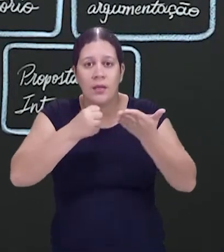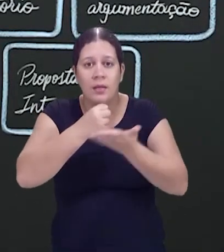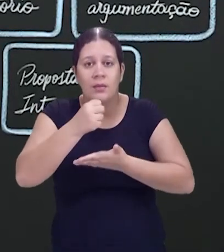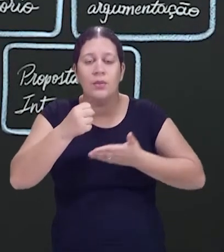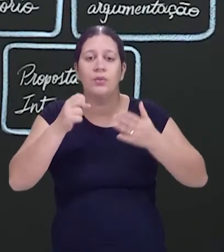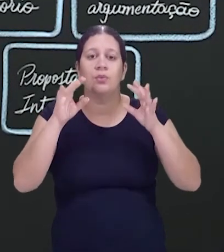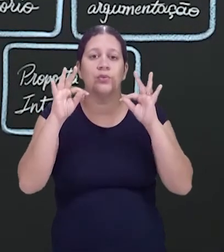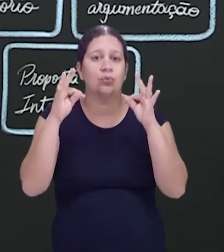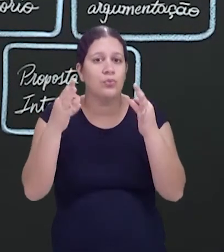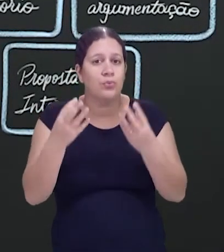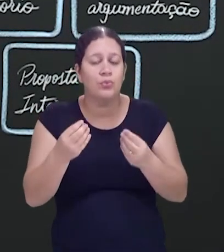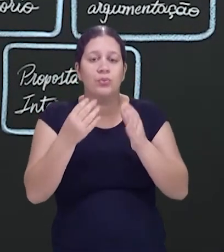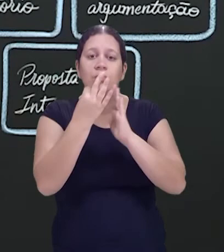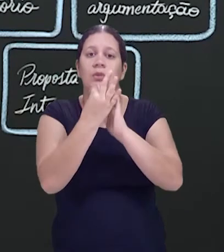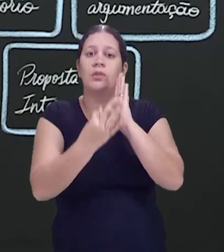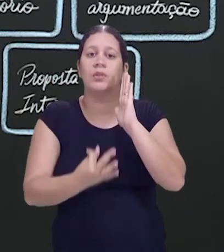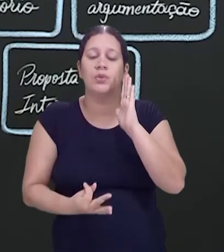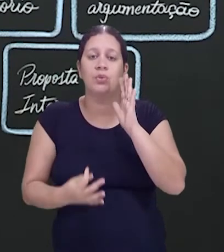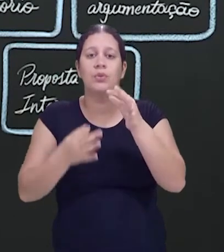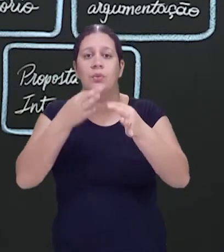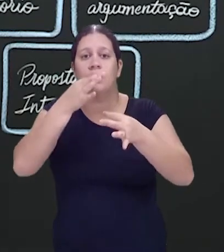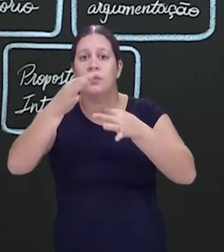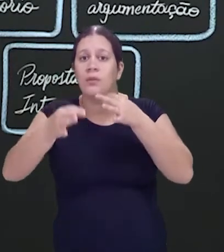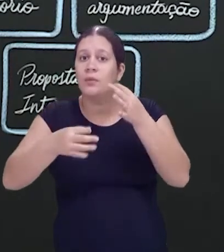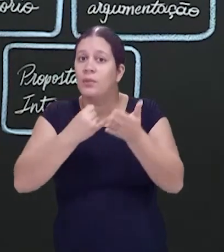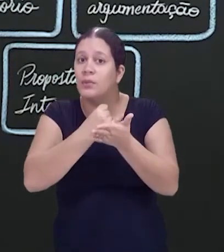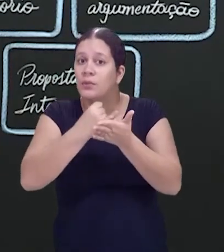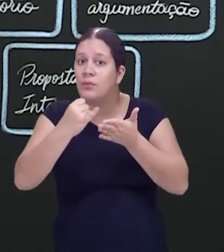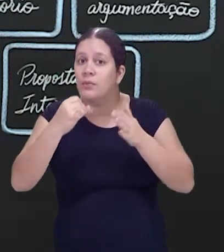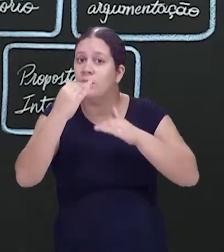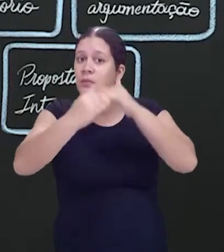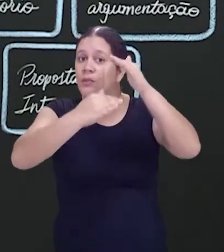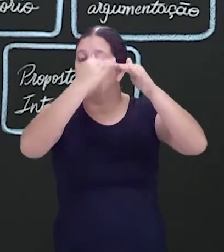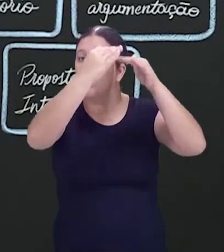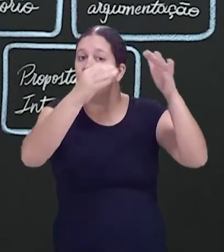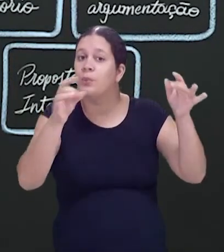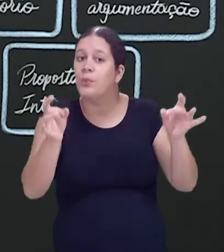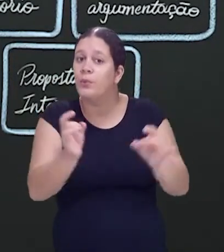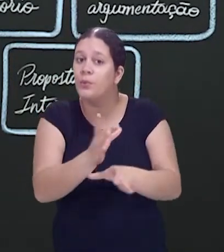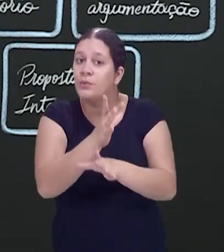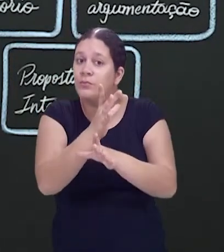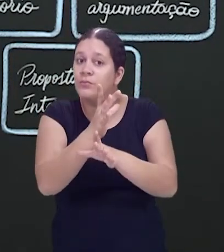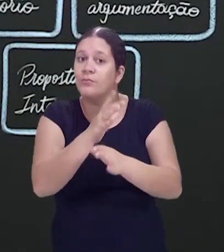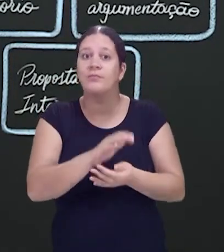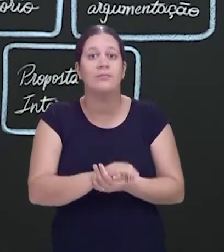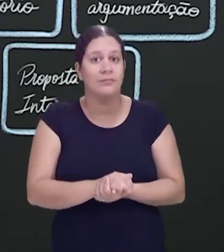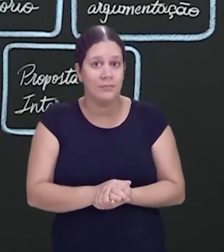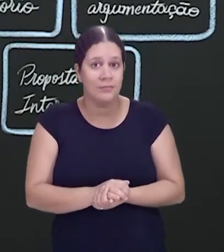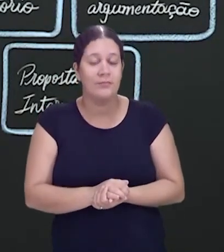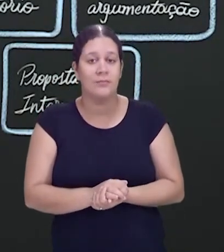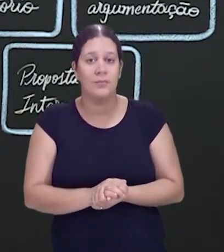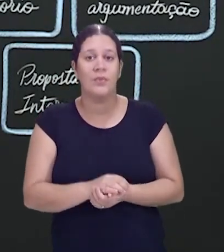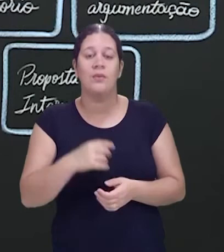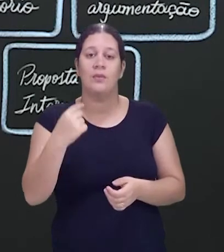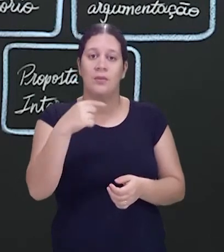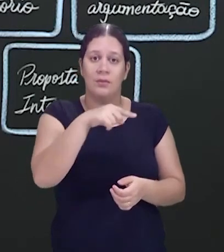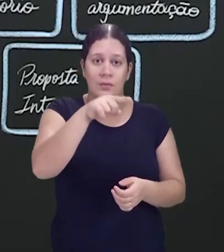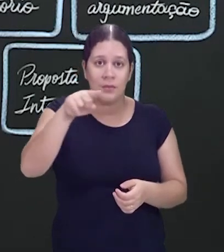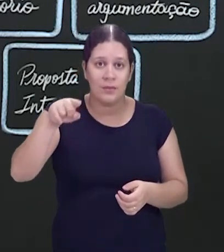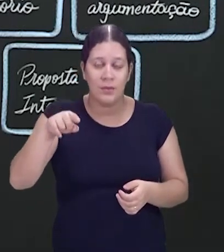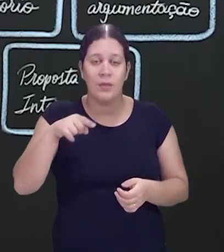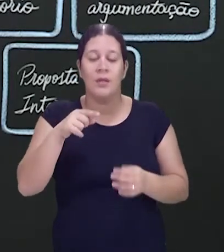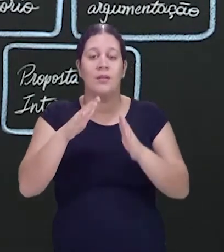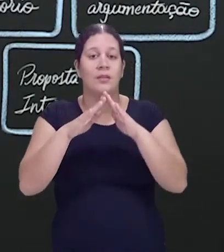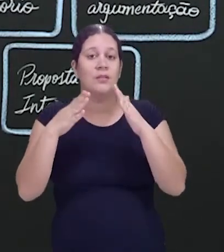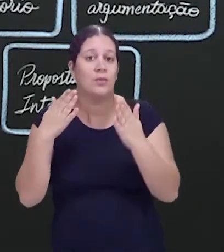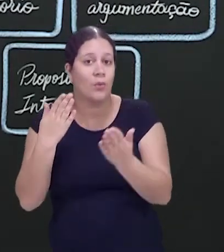de tudo isso é a base de todo texto de opinião, né? Introdução, desenvolvimento e conclusão. No caso de um texto dissertativo argumentativo formal,